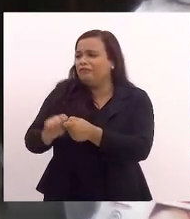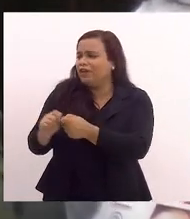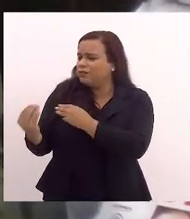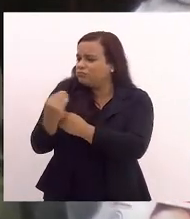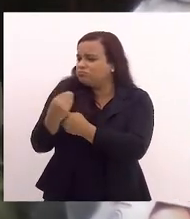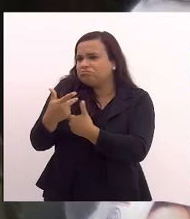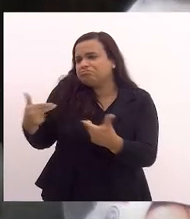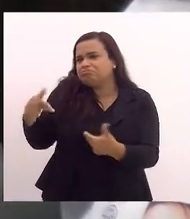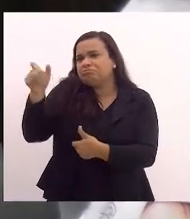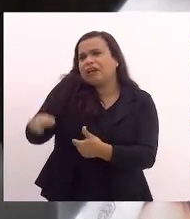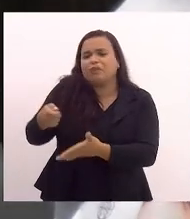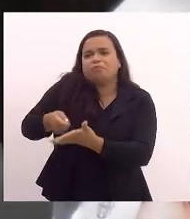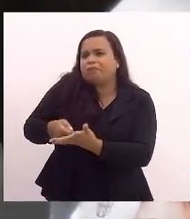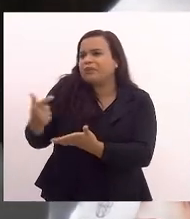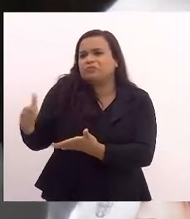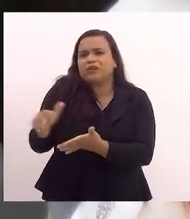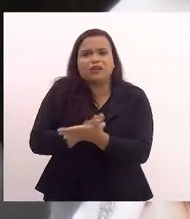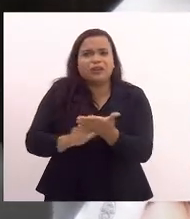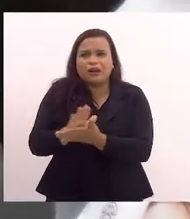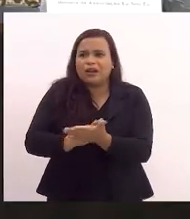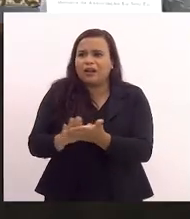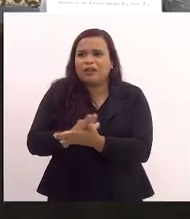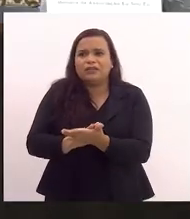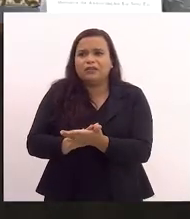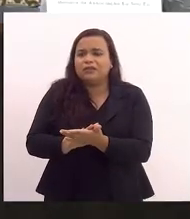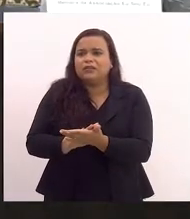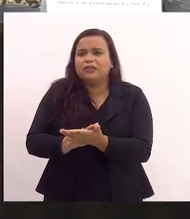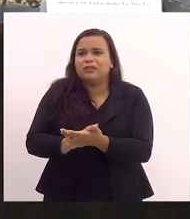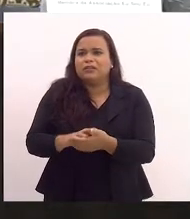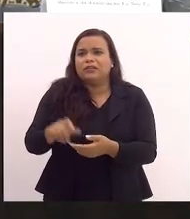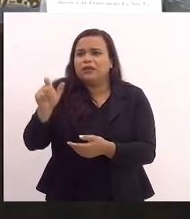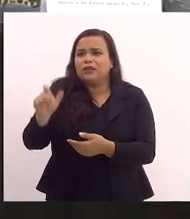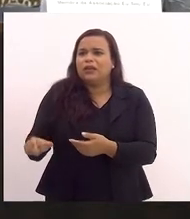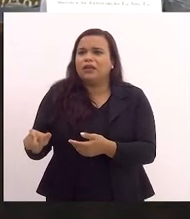mim e não teve vergonha da minha cadeia.